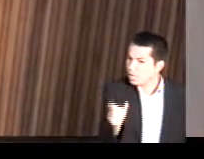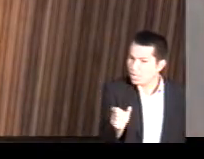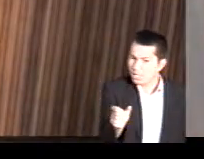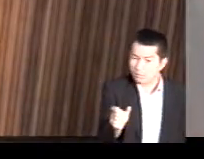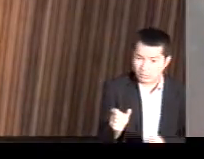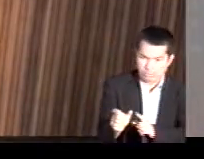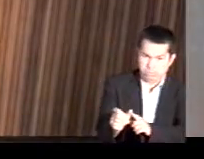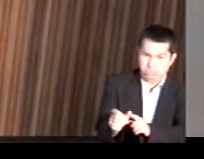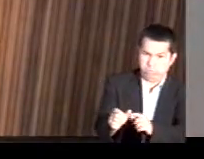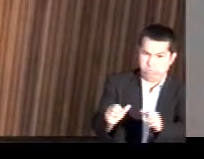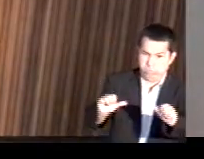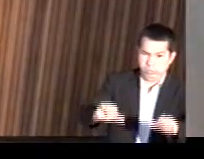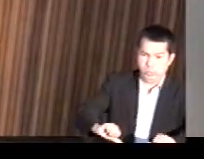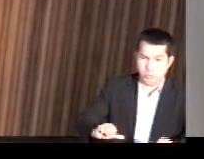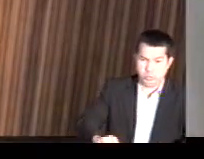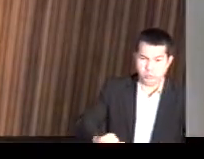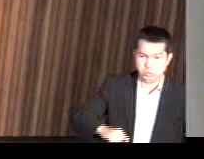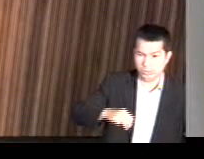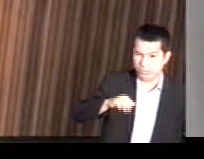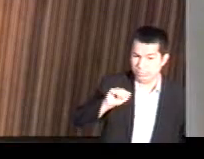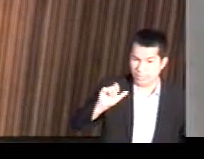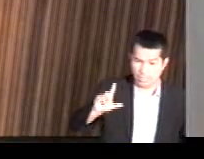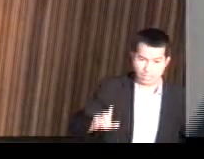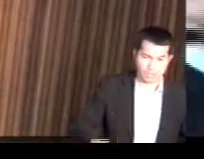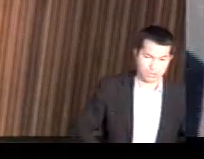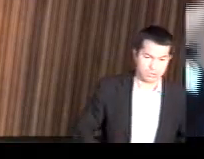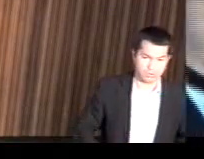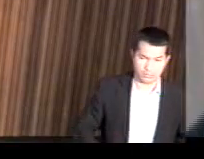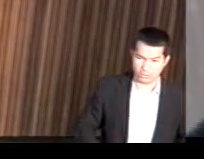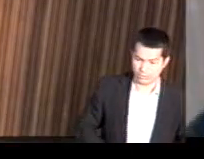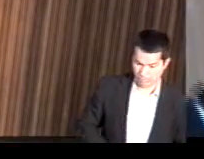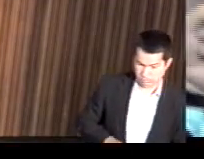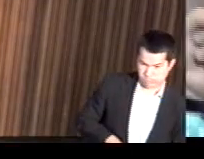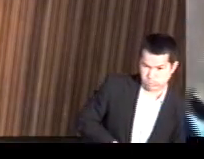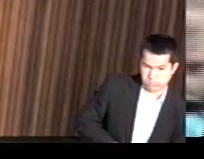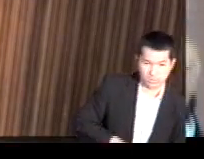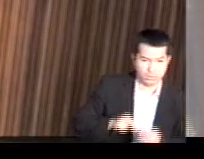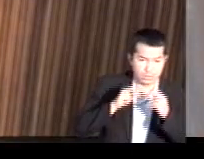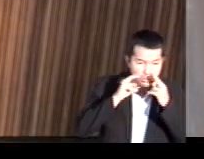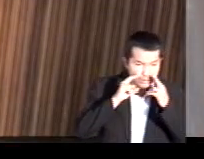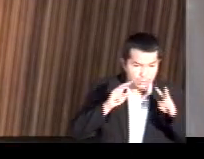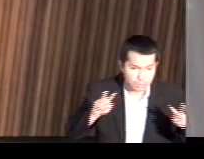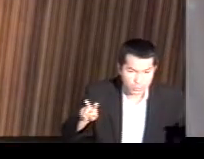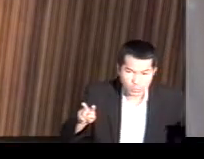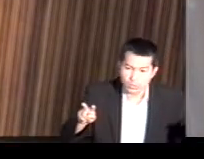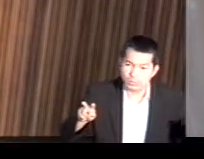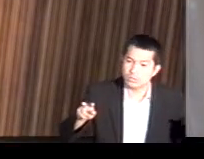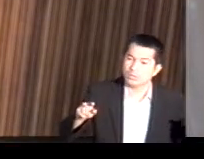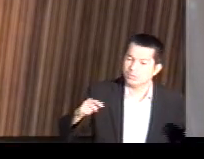boca, a tua postura, porque eu te ungi para ser santo para mim.